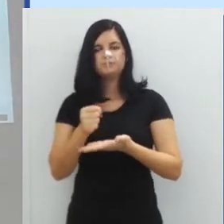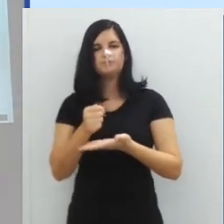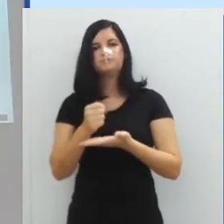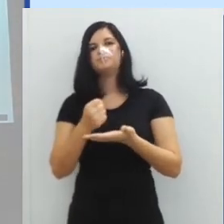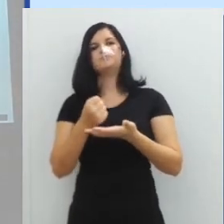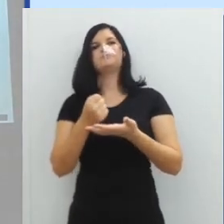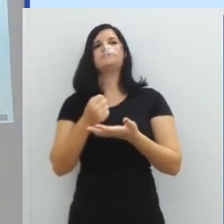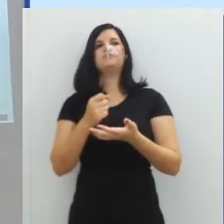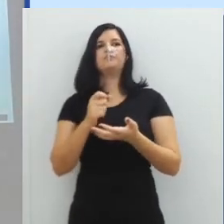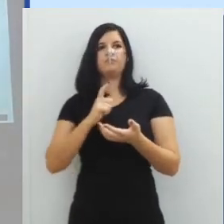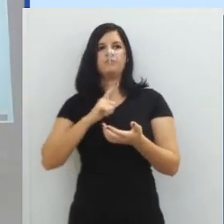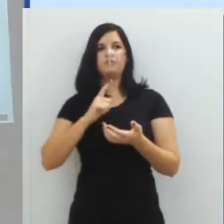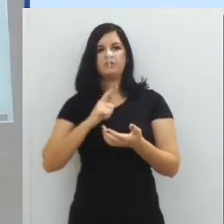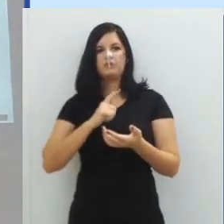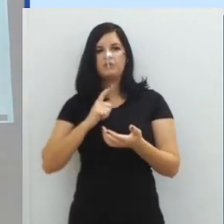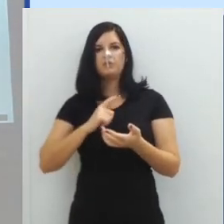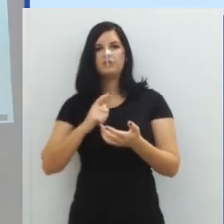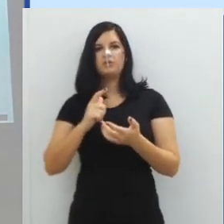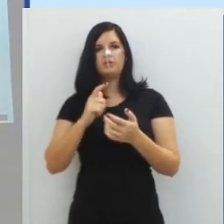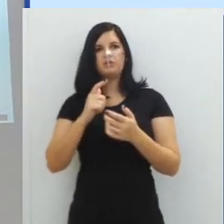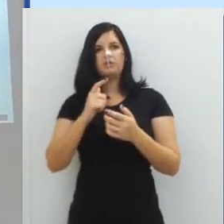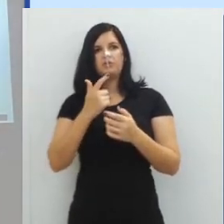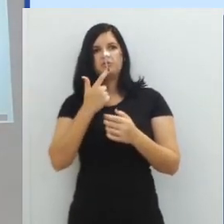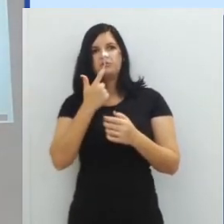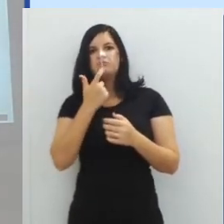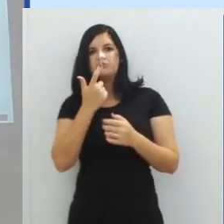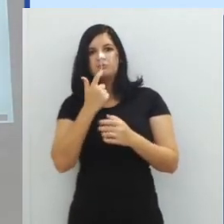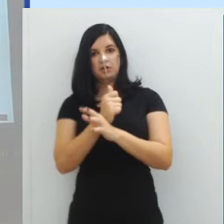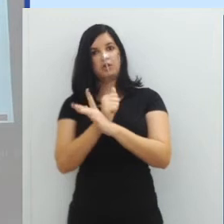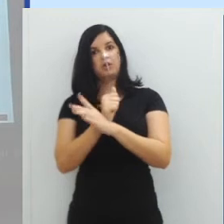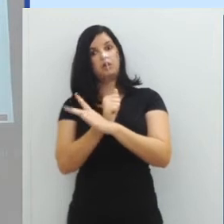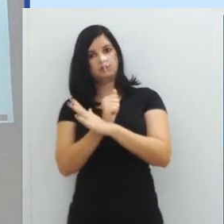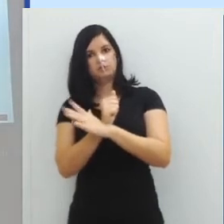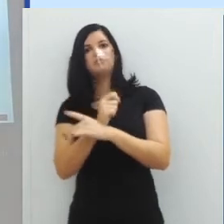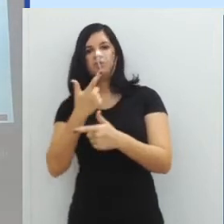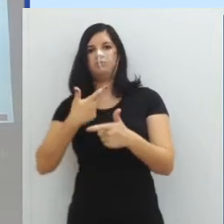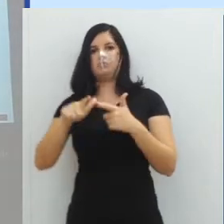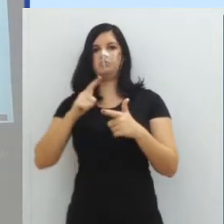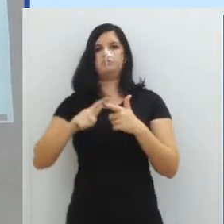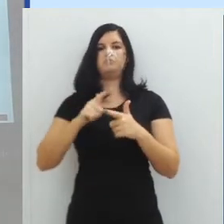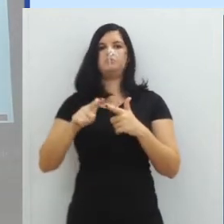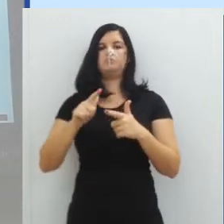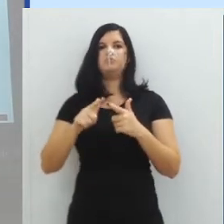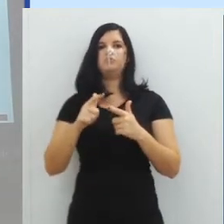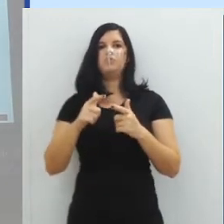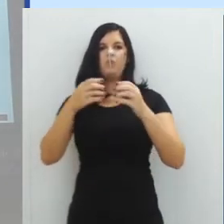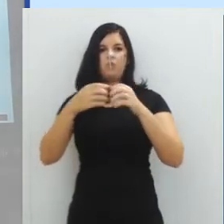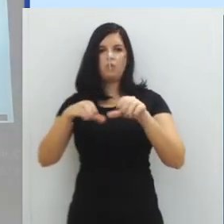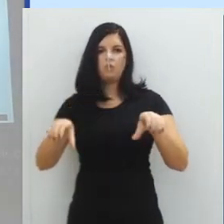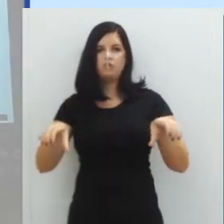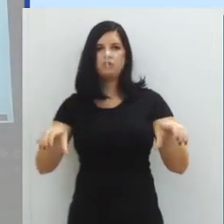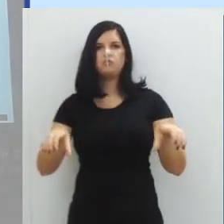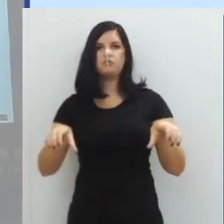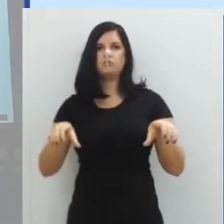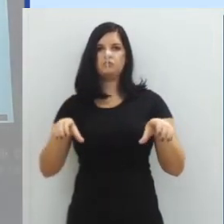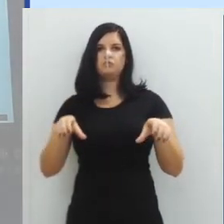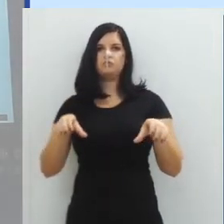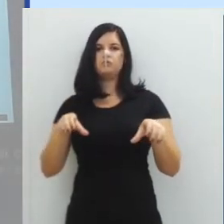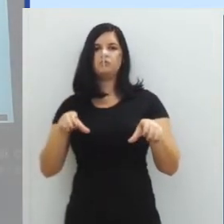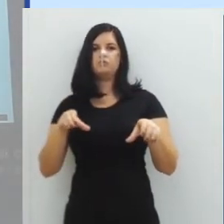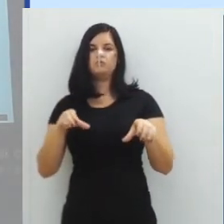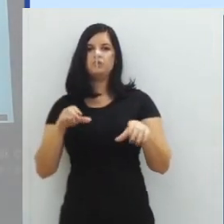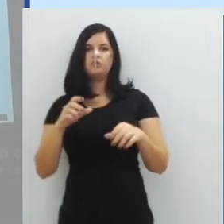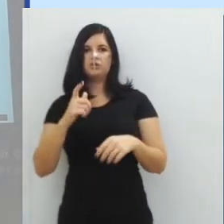ácido, quando a gente tem uma acidez muito grande no nosso sangue é um problema. Questão do ovo, né? E além